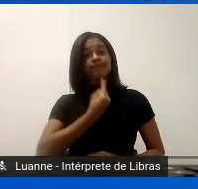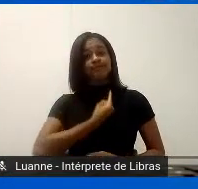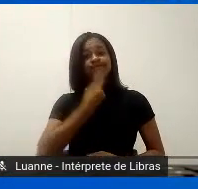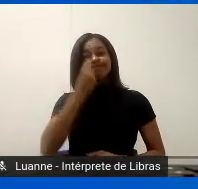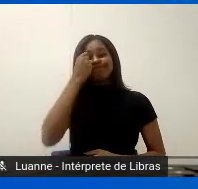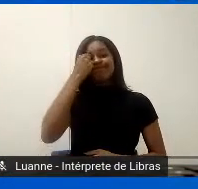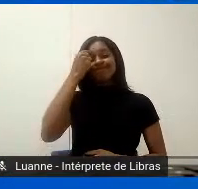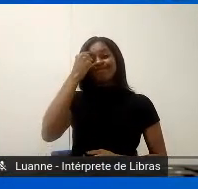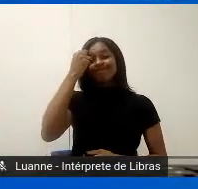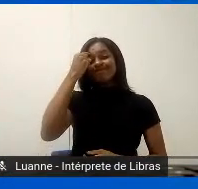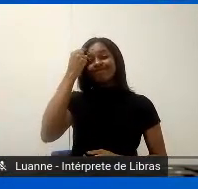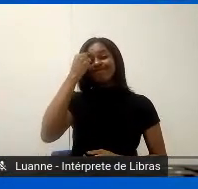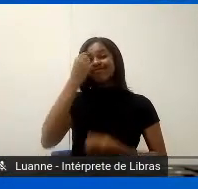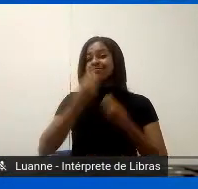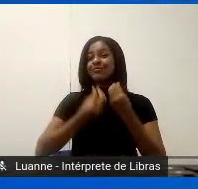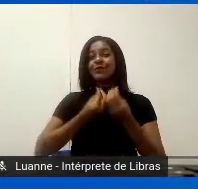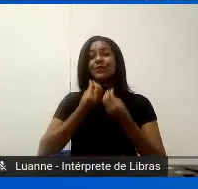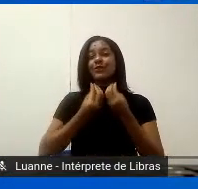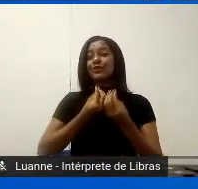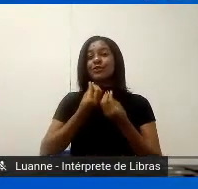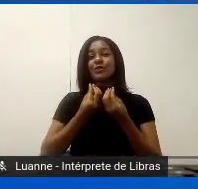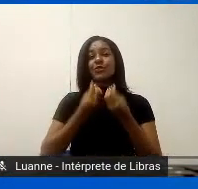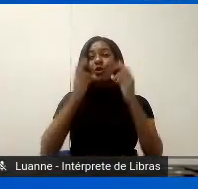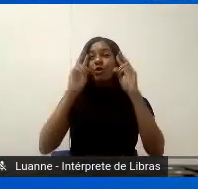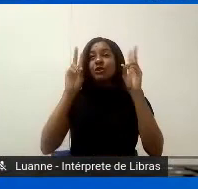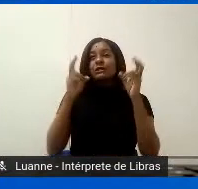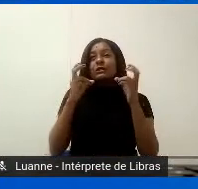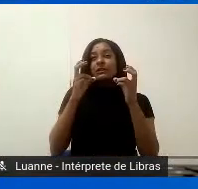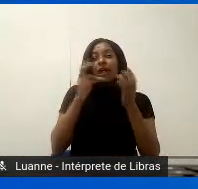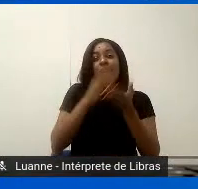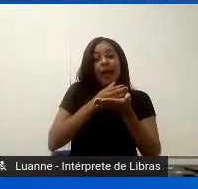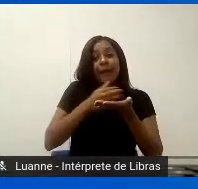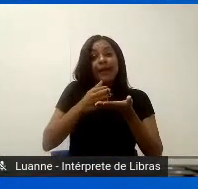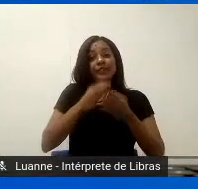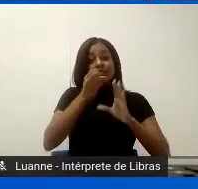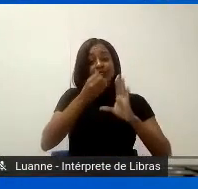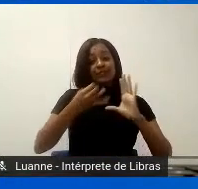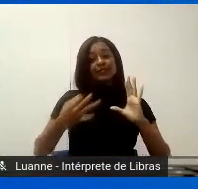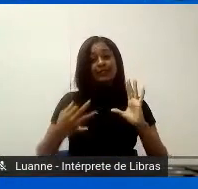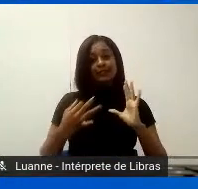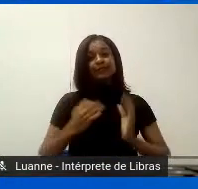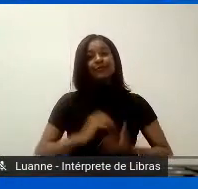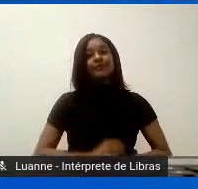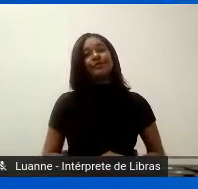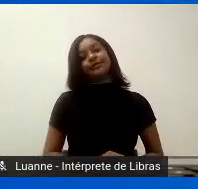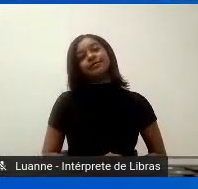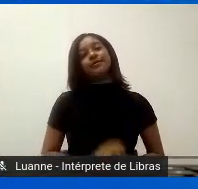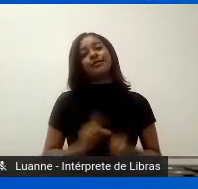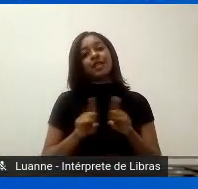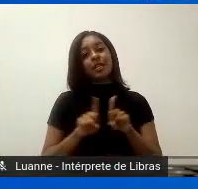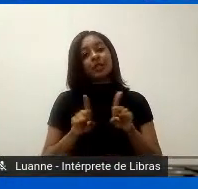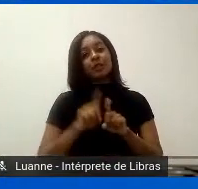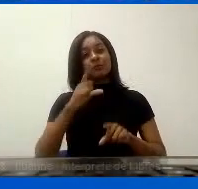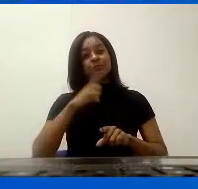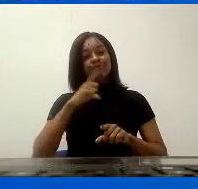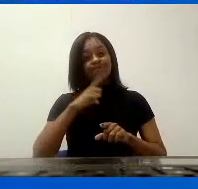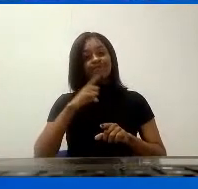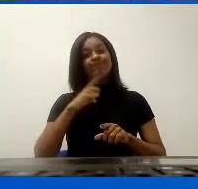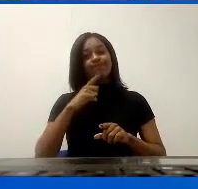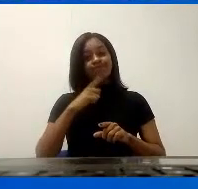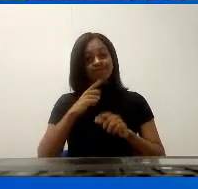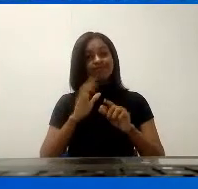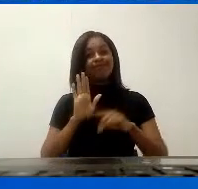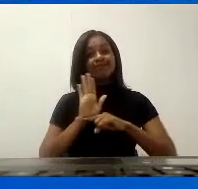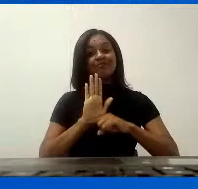né sobre elas a partir das suas características de um outro lado existem as contribuições que muitas vezes aqui